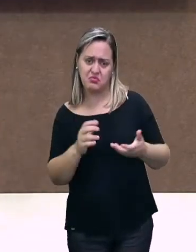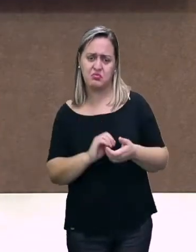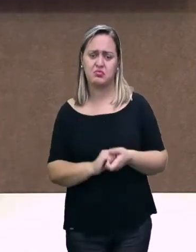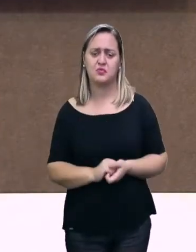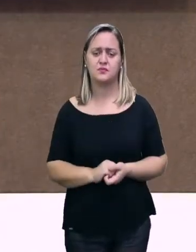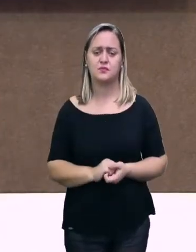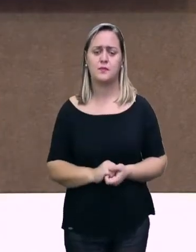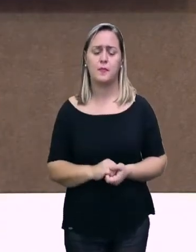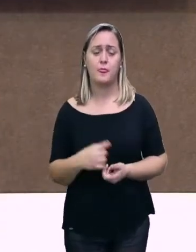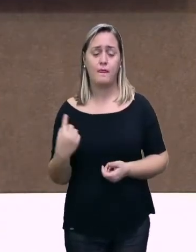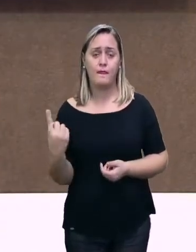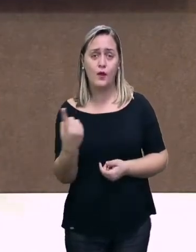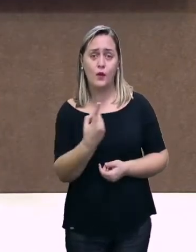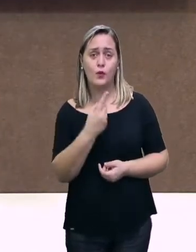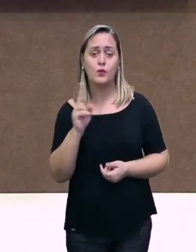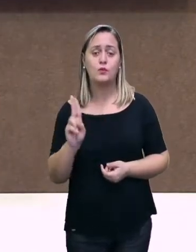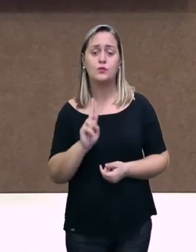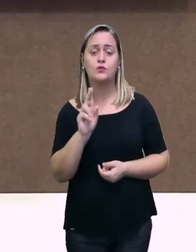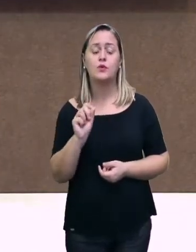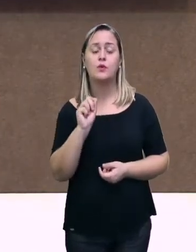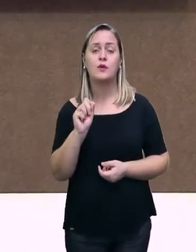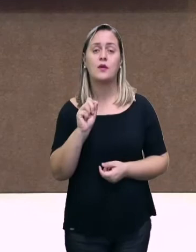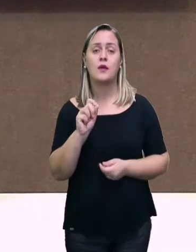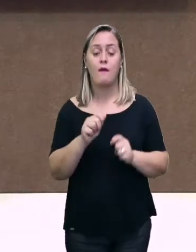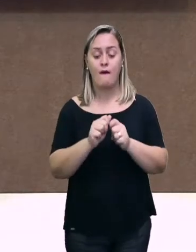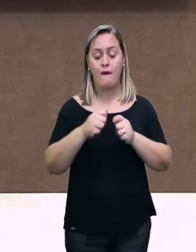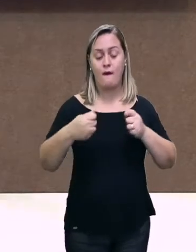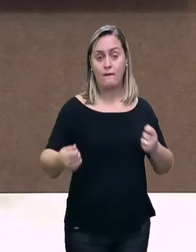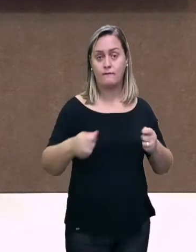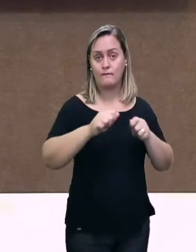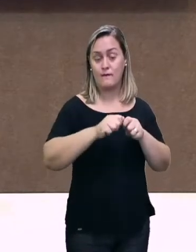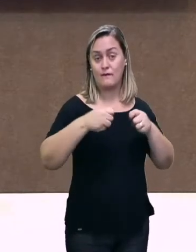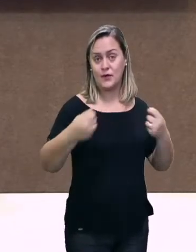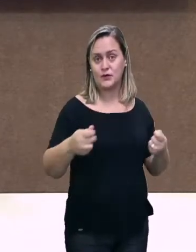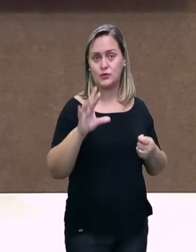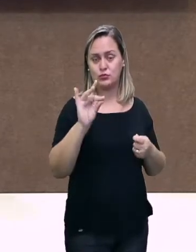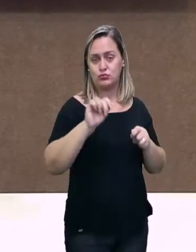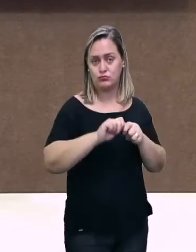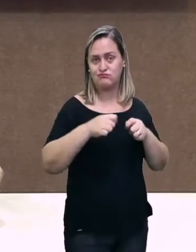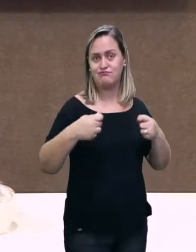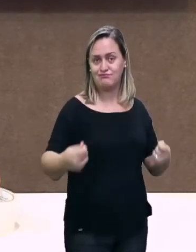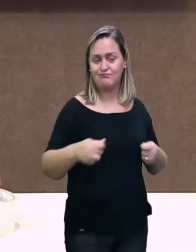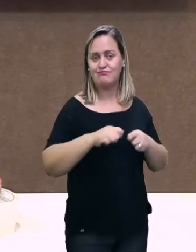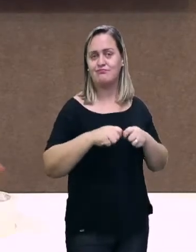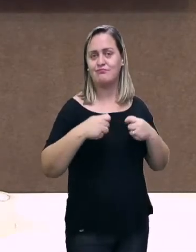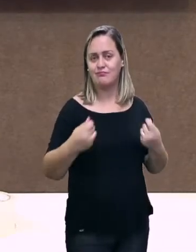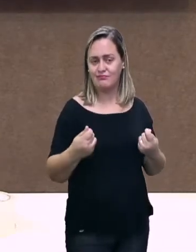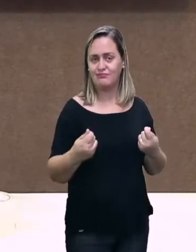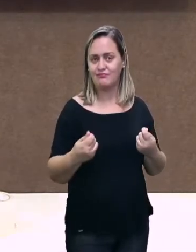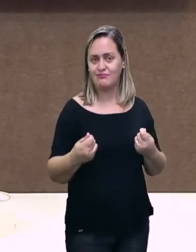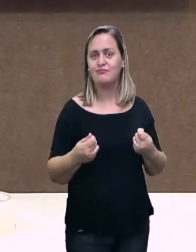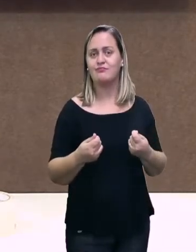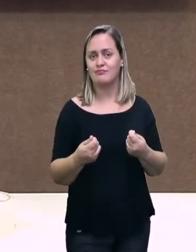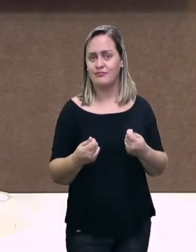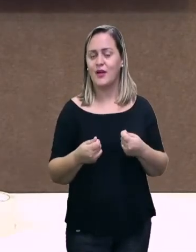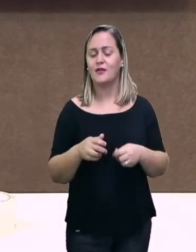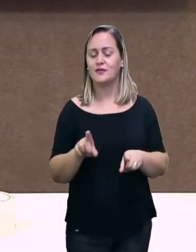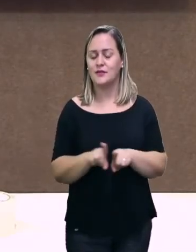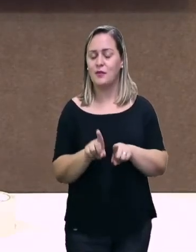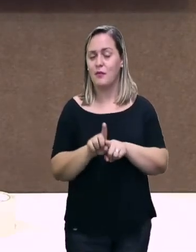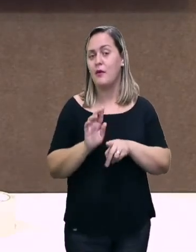cada pecinha nós vamos passar a fita adesiva. Então, para adiantar para a